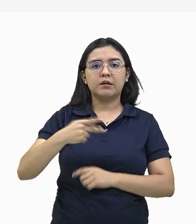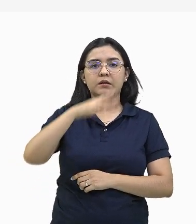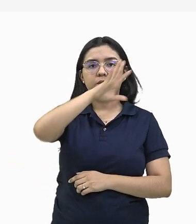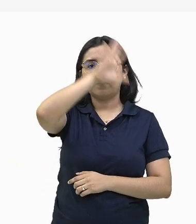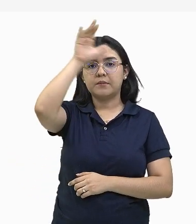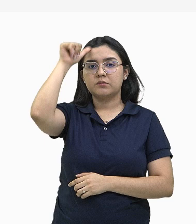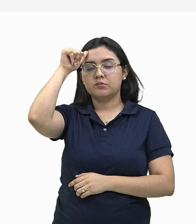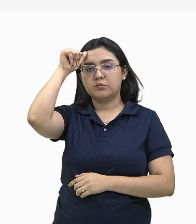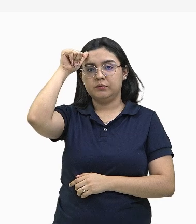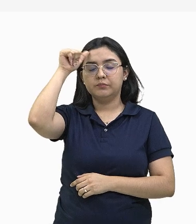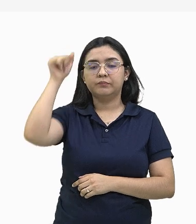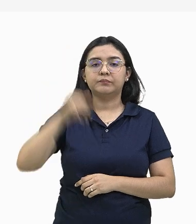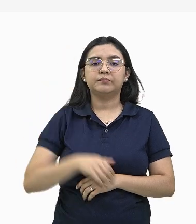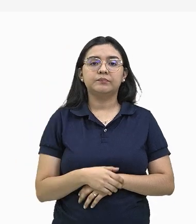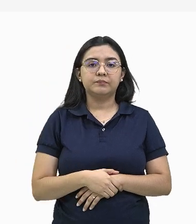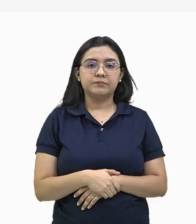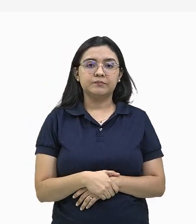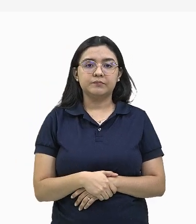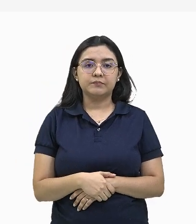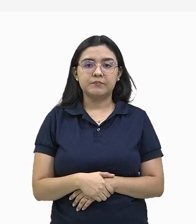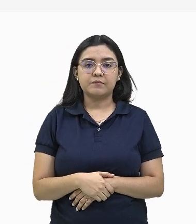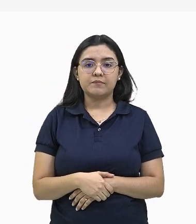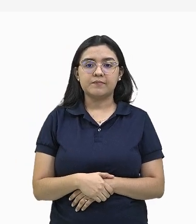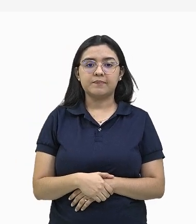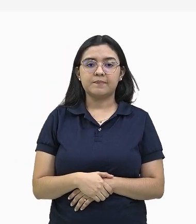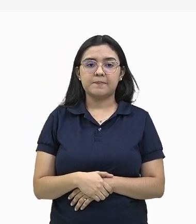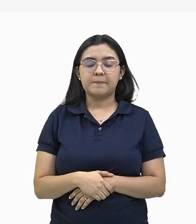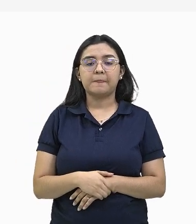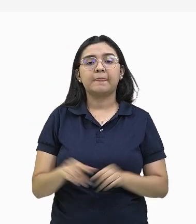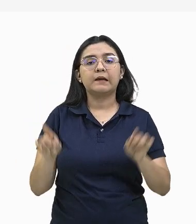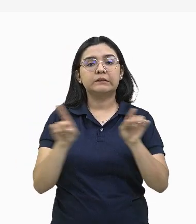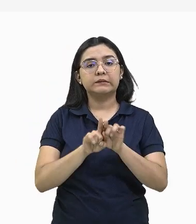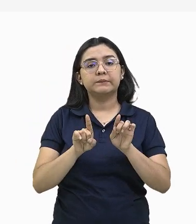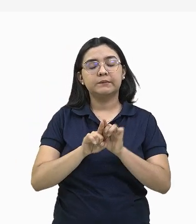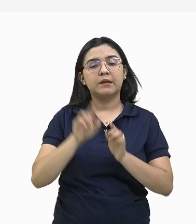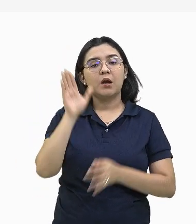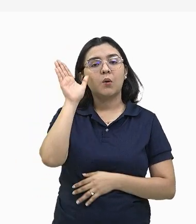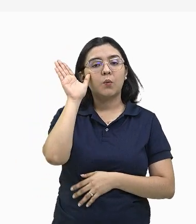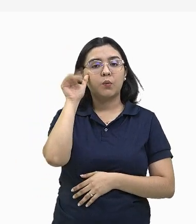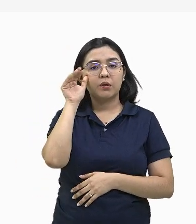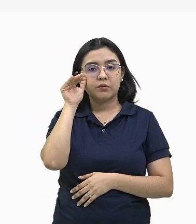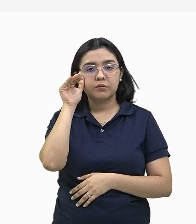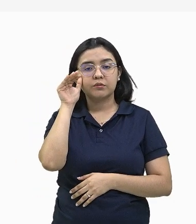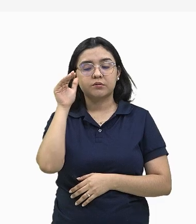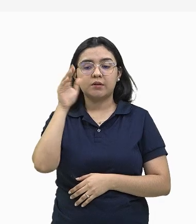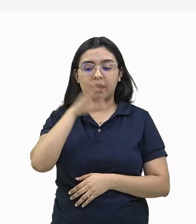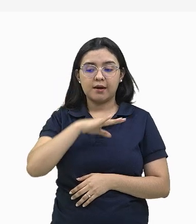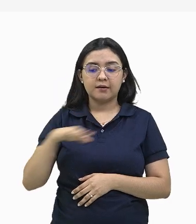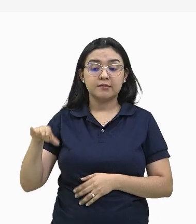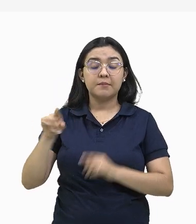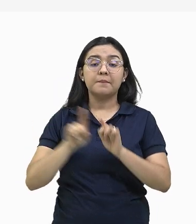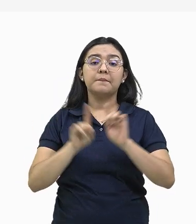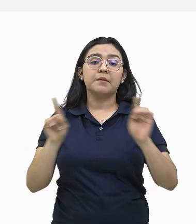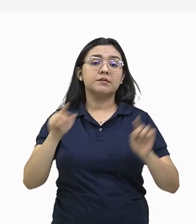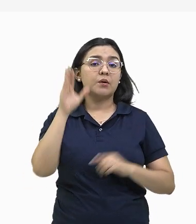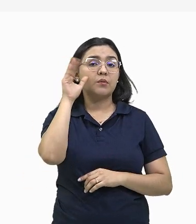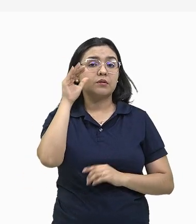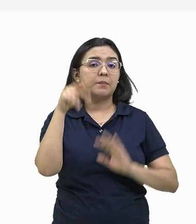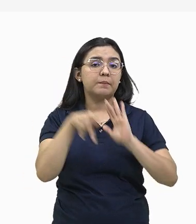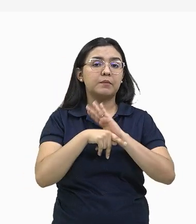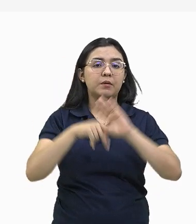qualquer município do Amazonas, né? E a curiosidade, não só a curiosidade infantil, mas também a curiosidade